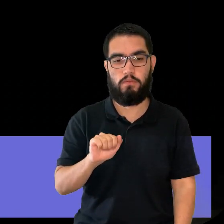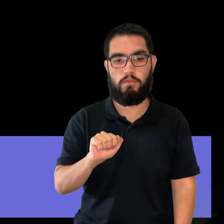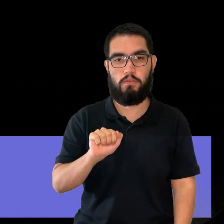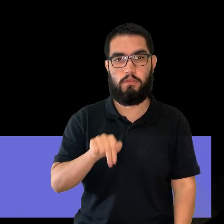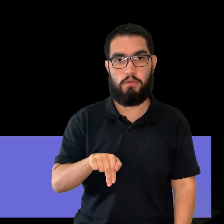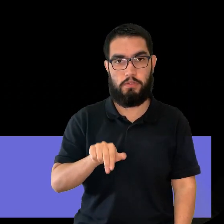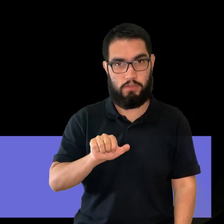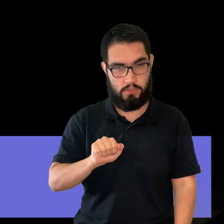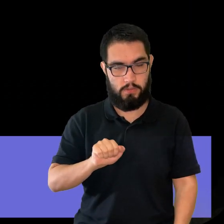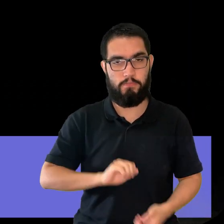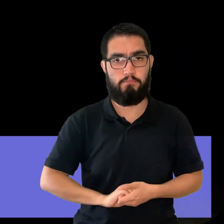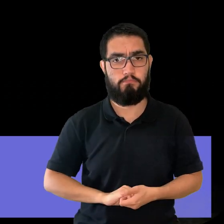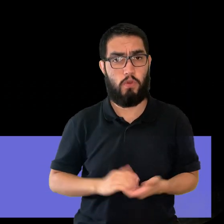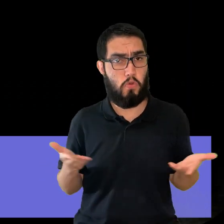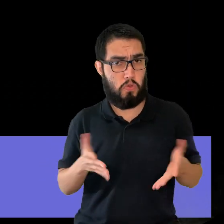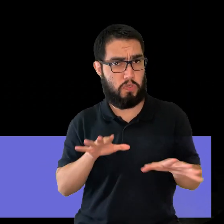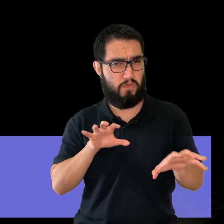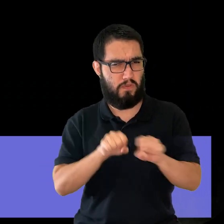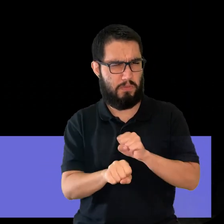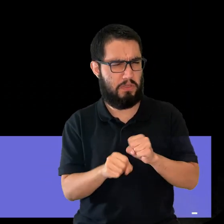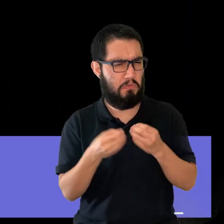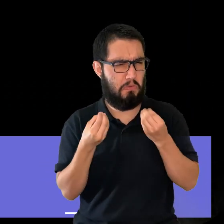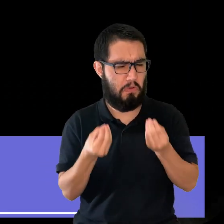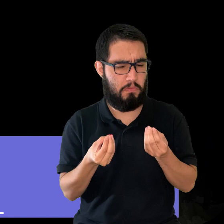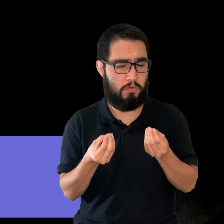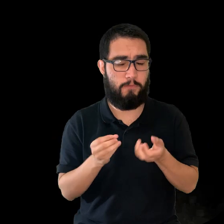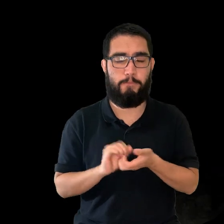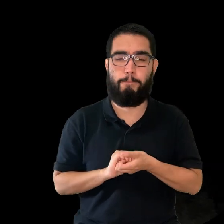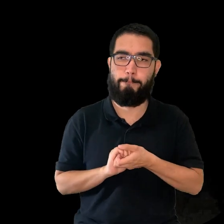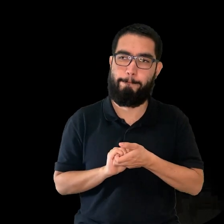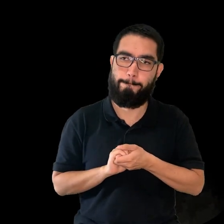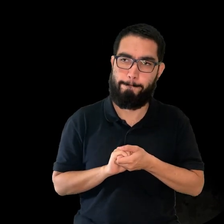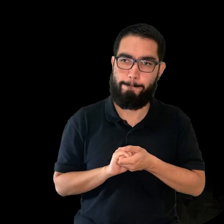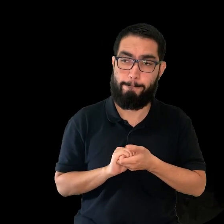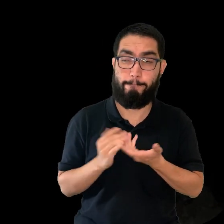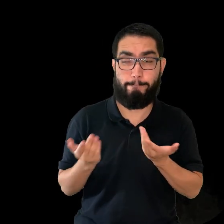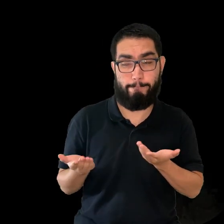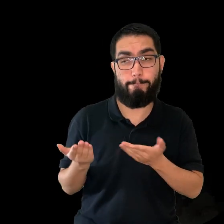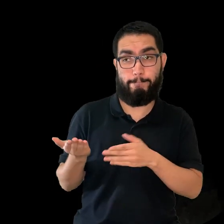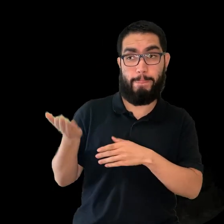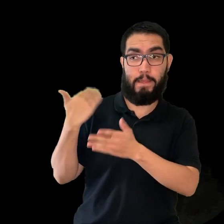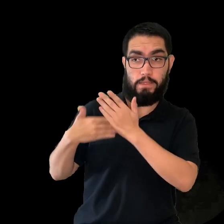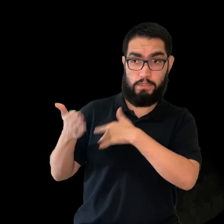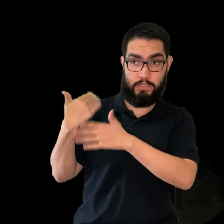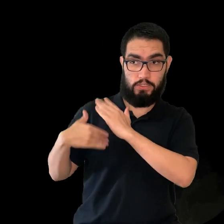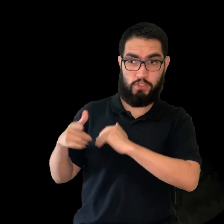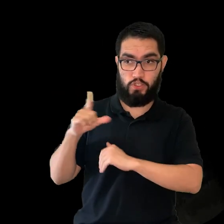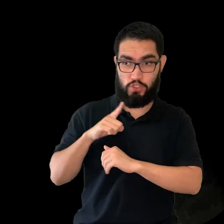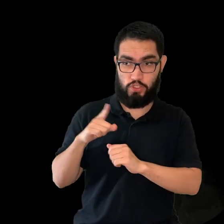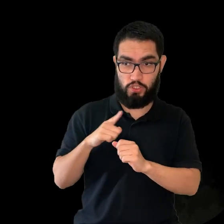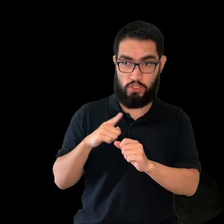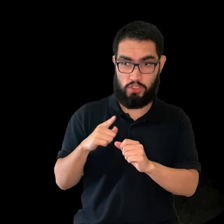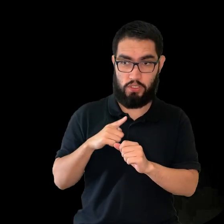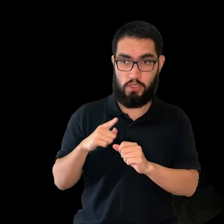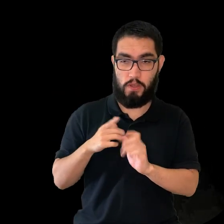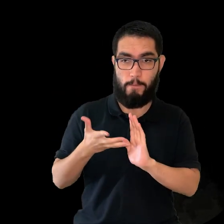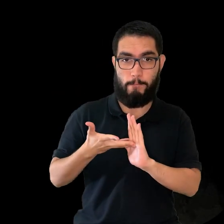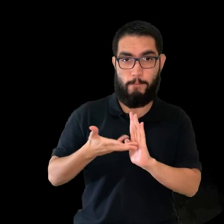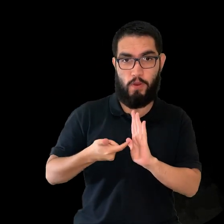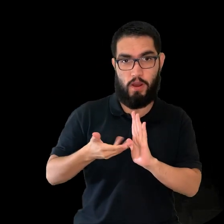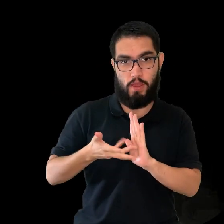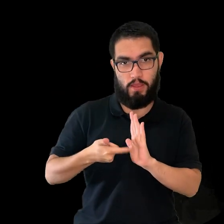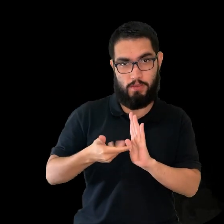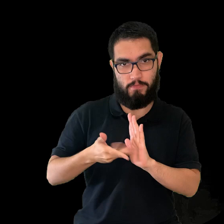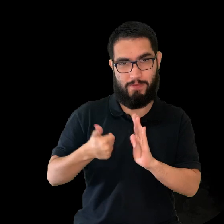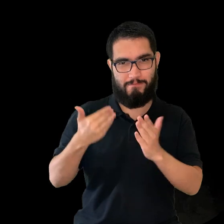Vigiani, qual é a formação para hoje? Luciana, há um tempo atrás existia sim o ProLibras, né? Hoje não